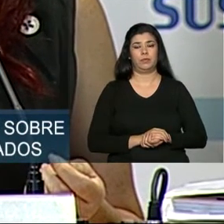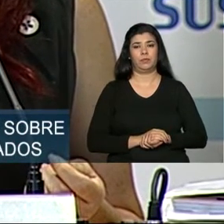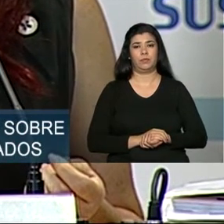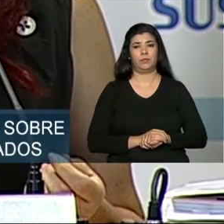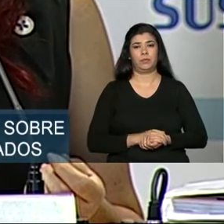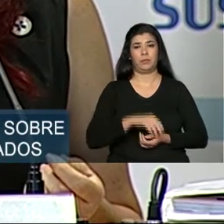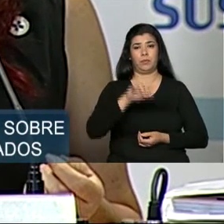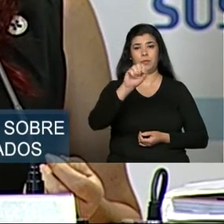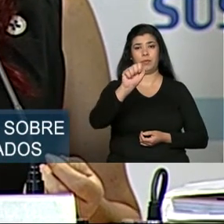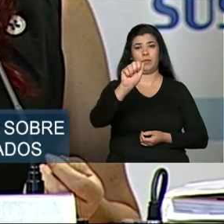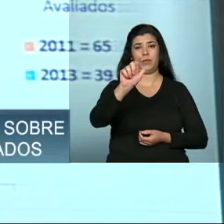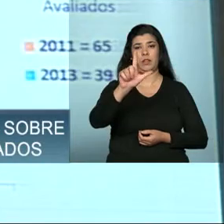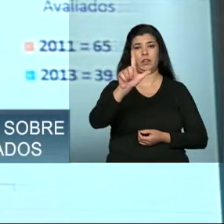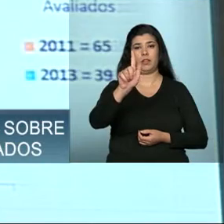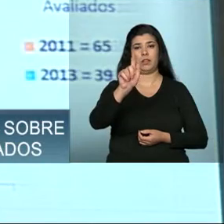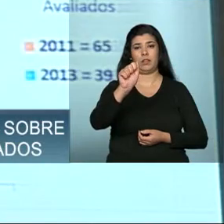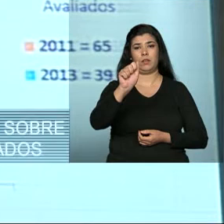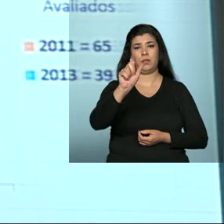Salgadinho de milho,